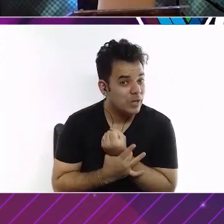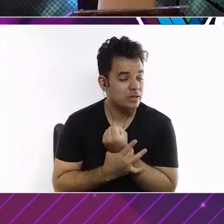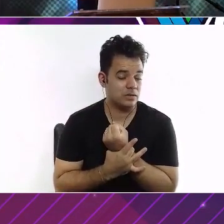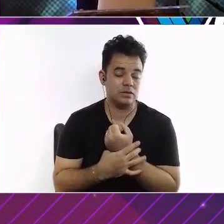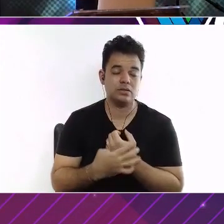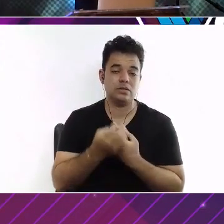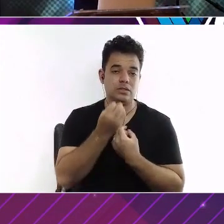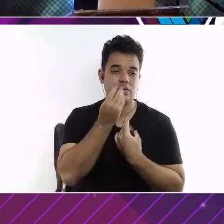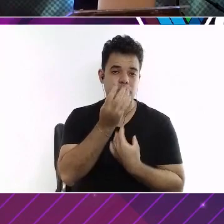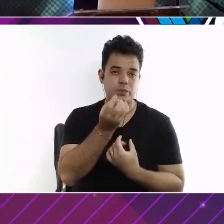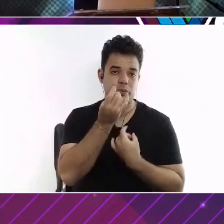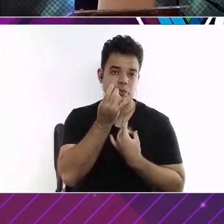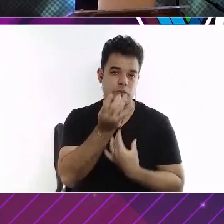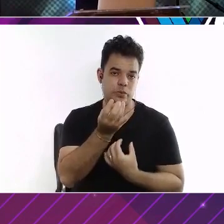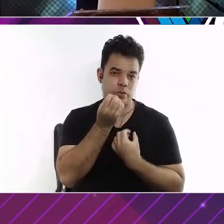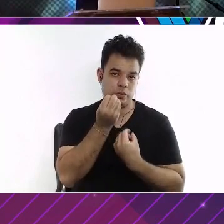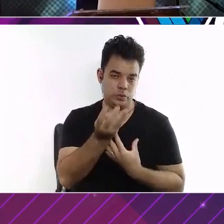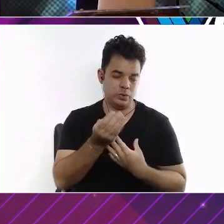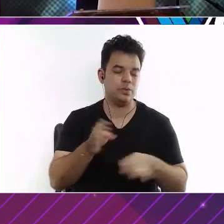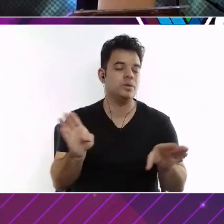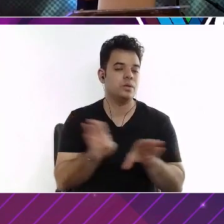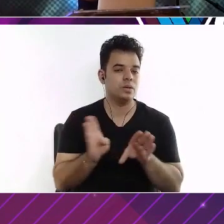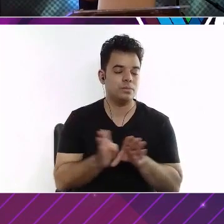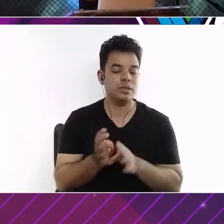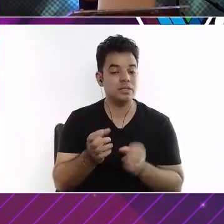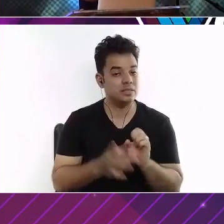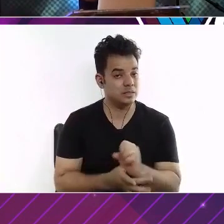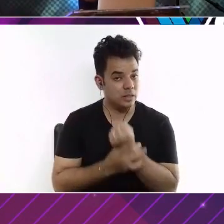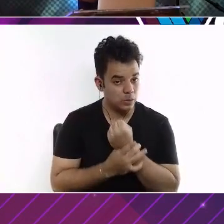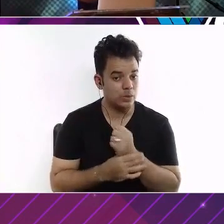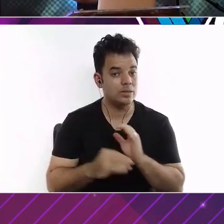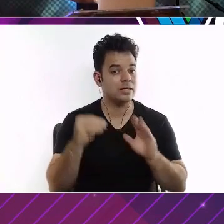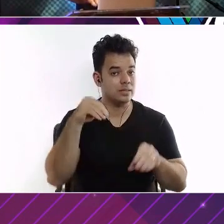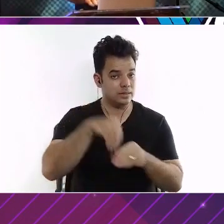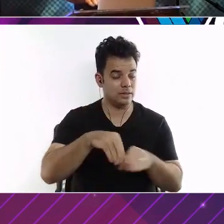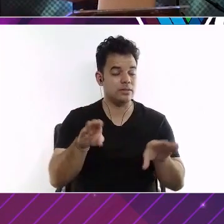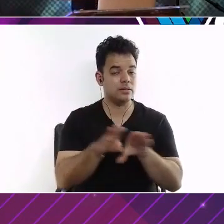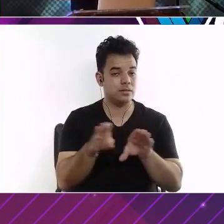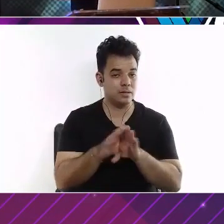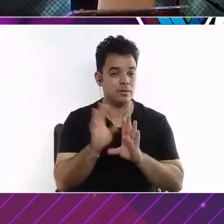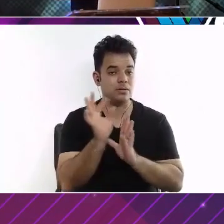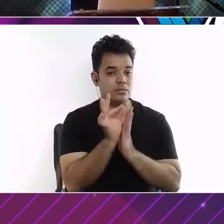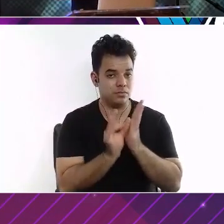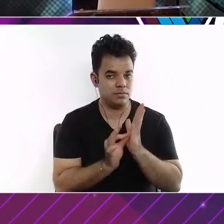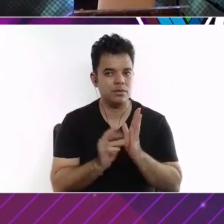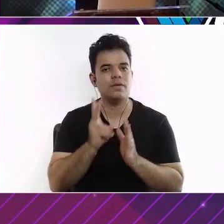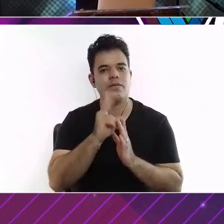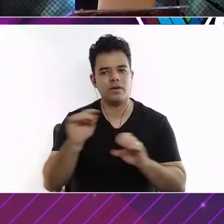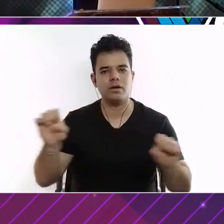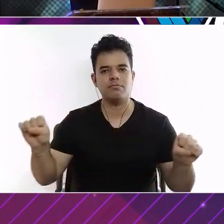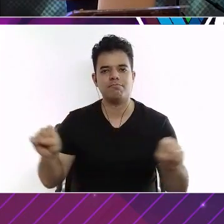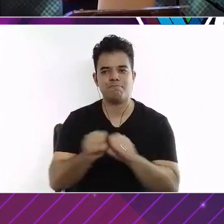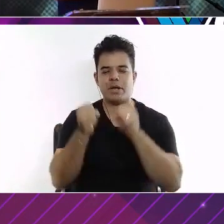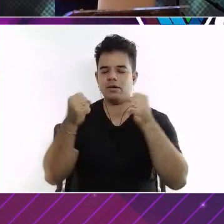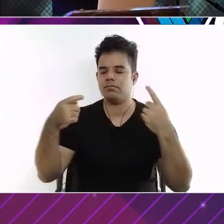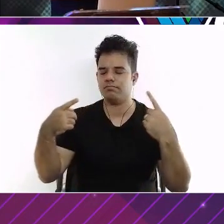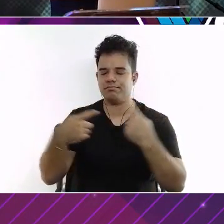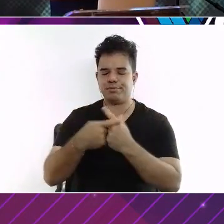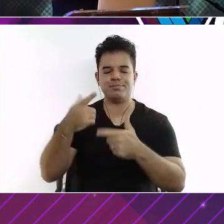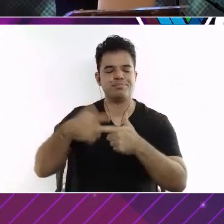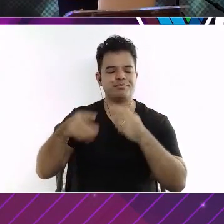Negligenciar estruturalmente, segurança de informação. E do código em si, é uma receita para desastres fatais. Não sei se